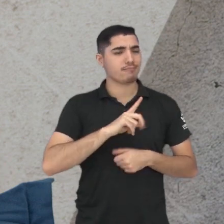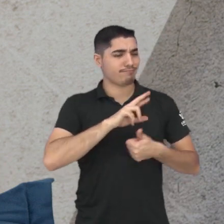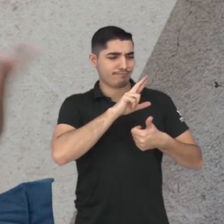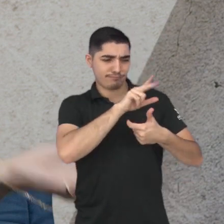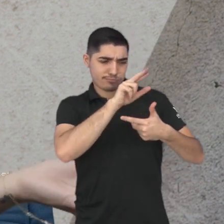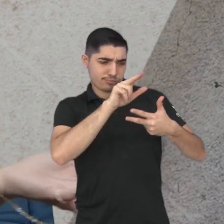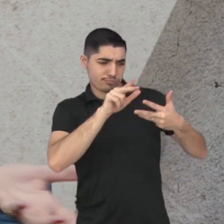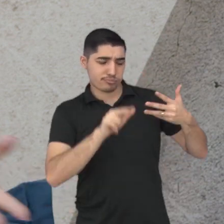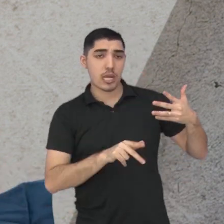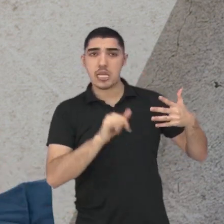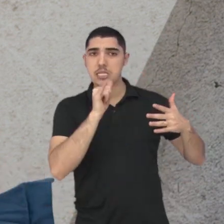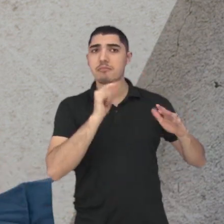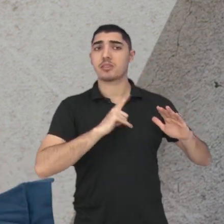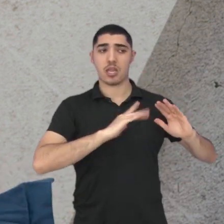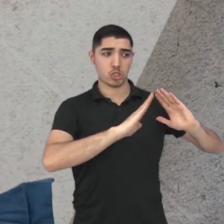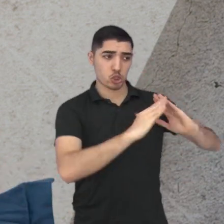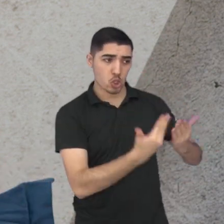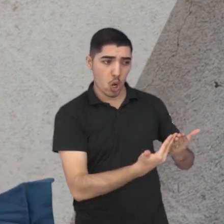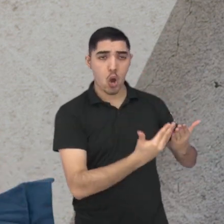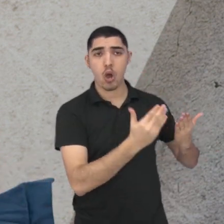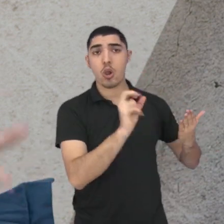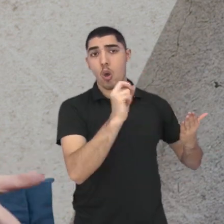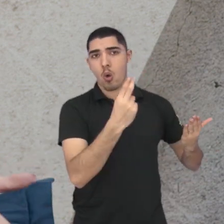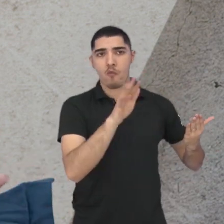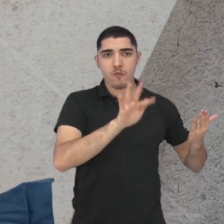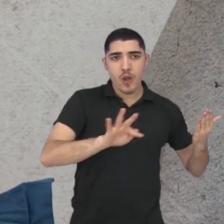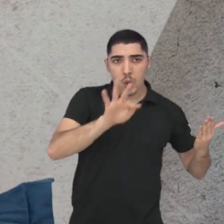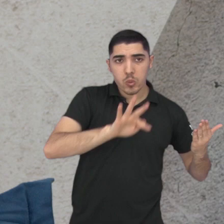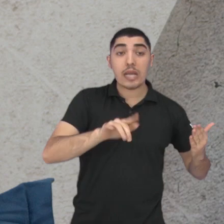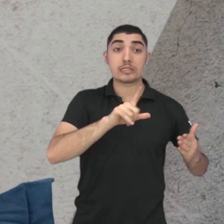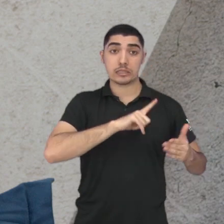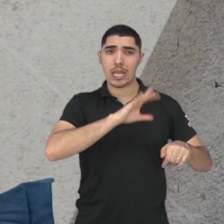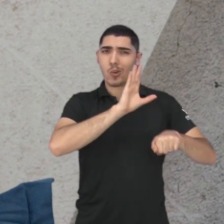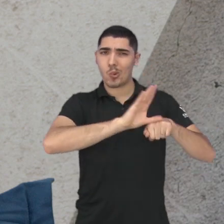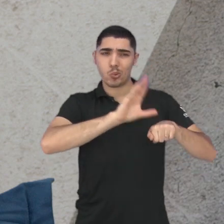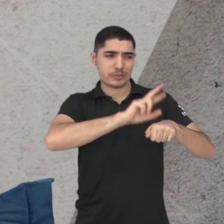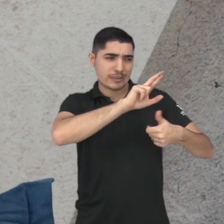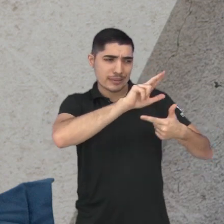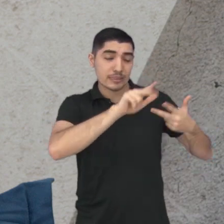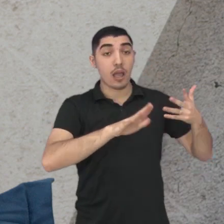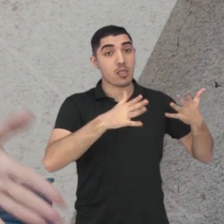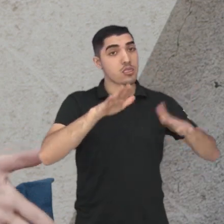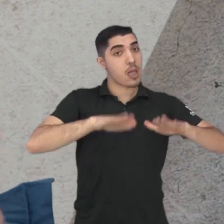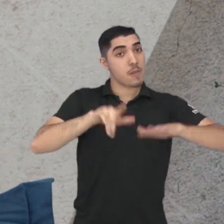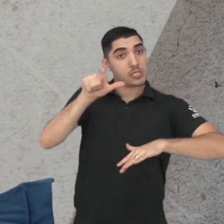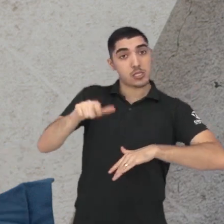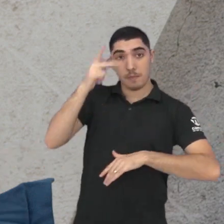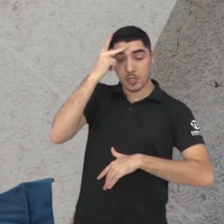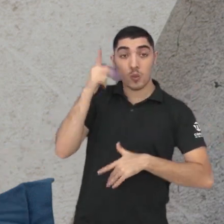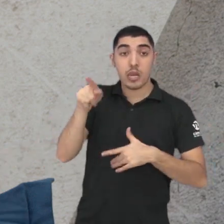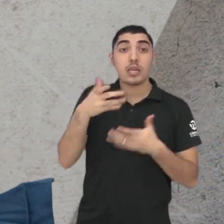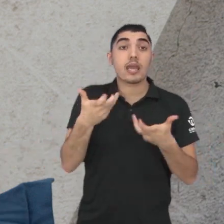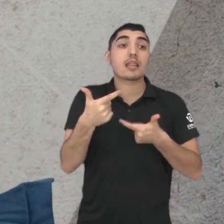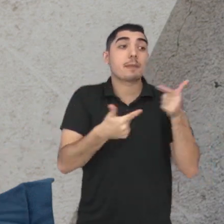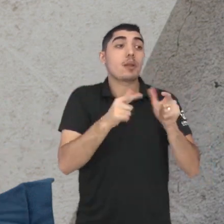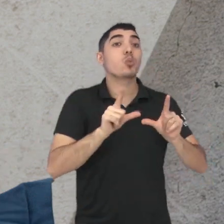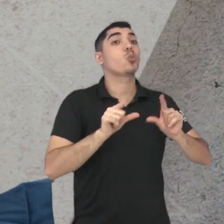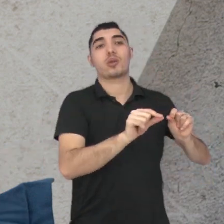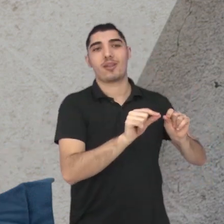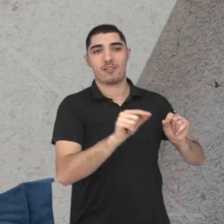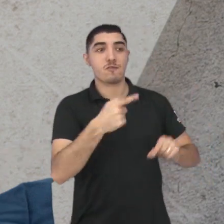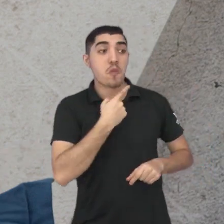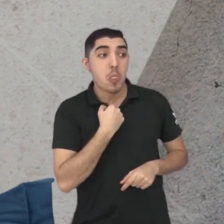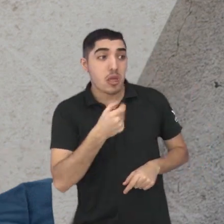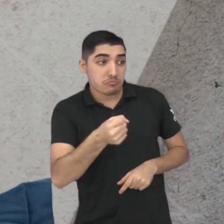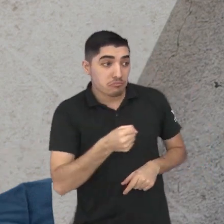né, tanto de escolas como de faculdades, que oferecem isso. Então depende realmente do profissional, aonde ele quer, como ele quer começar. Se